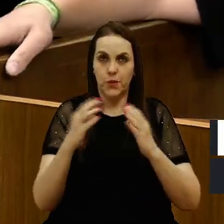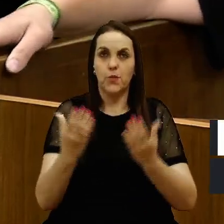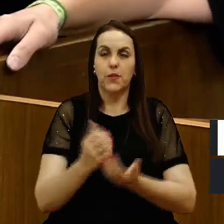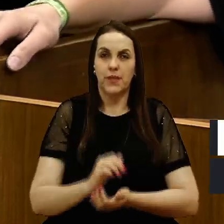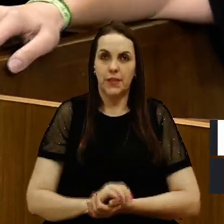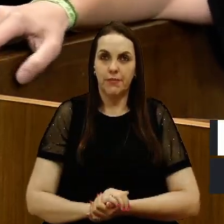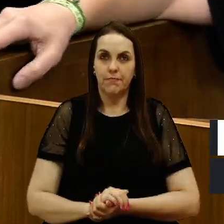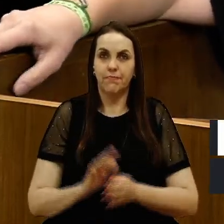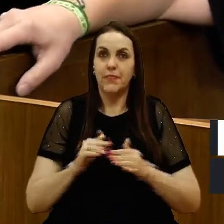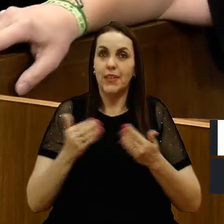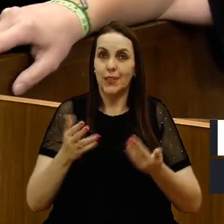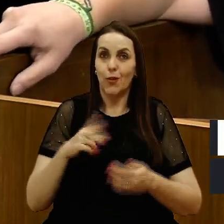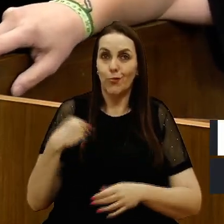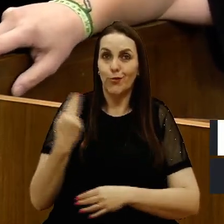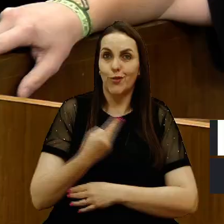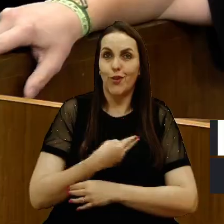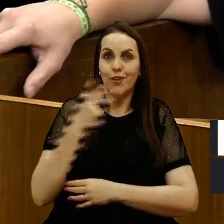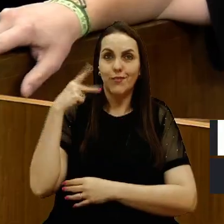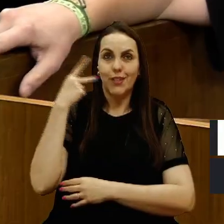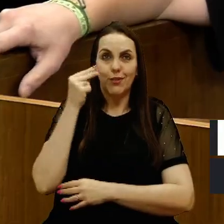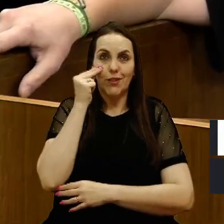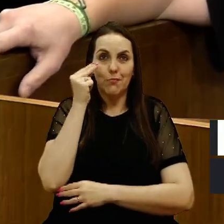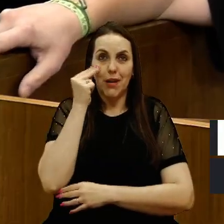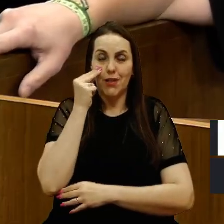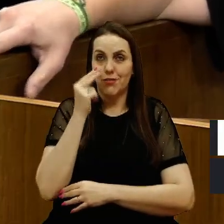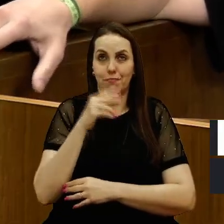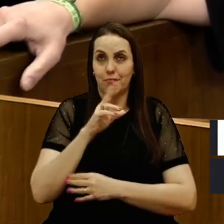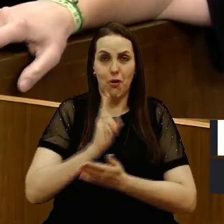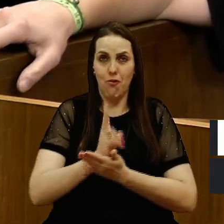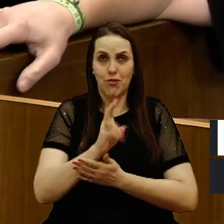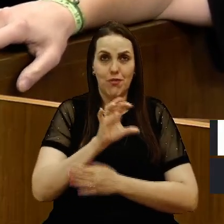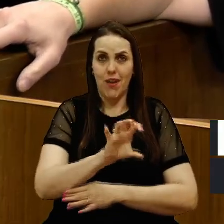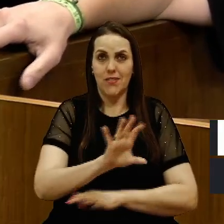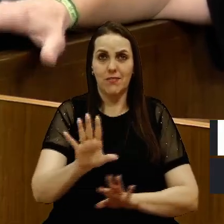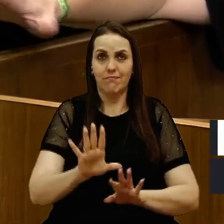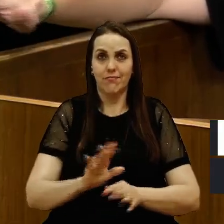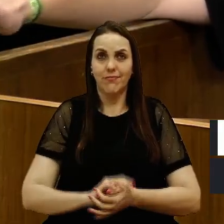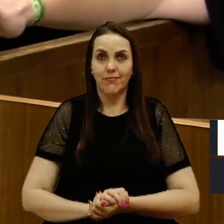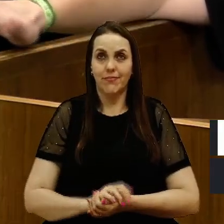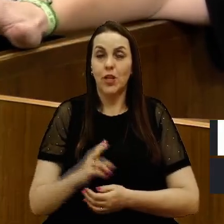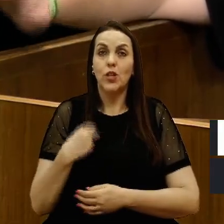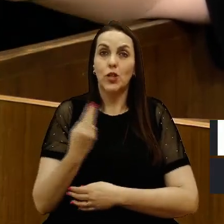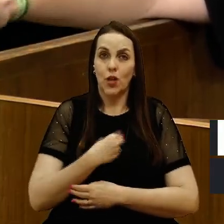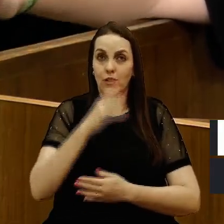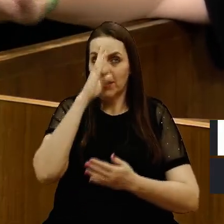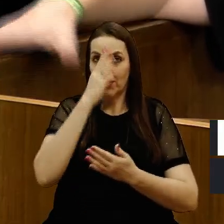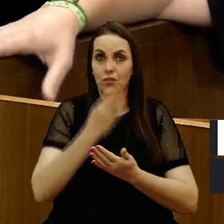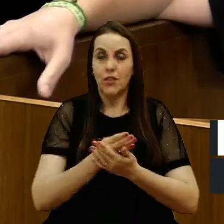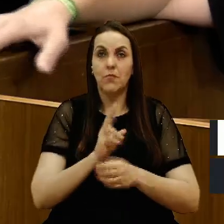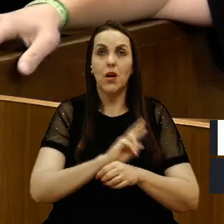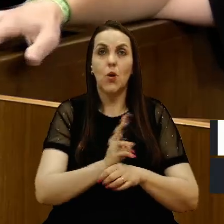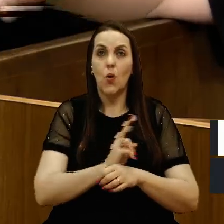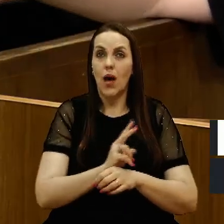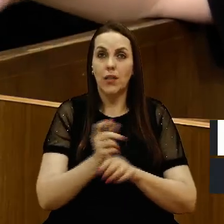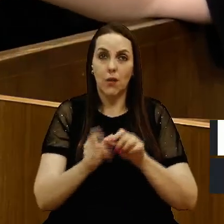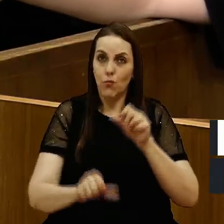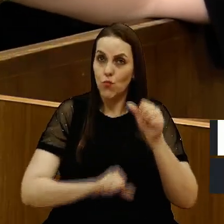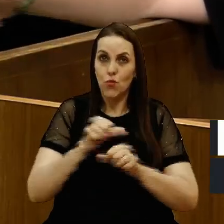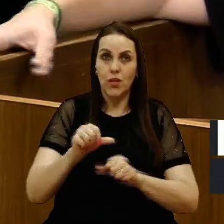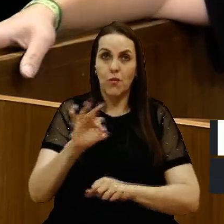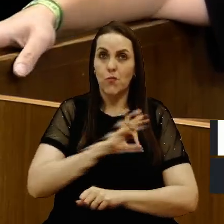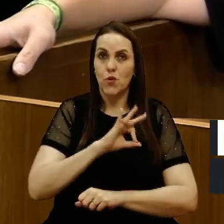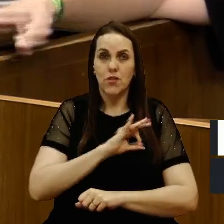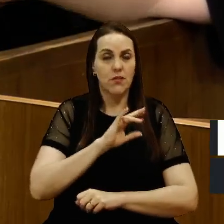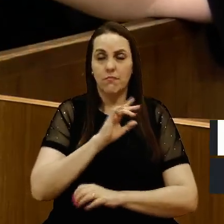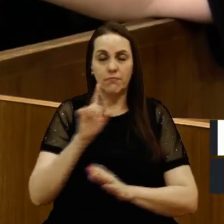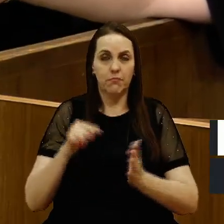Então, nós, vereador Libardi, nada mais, nada menos, achamos que tem que continuar assim. Nós achamos que a guarda não tem que virar polícia. E ponto